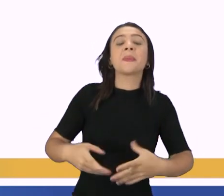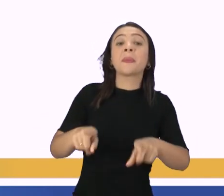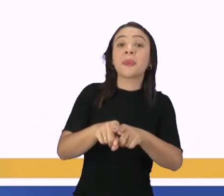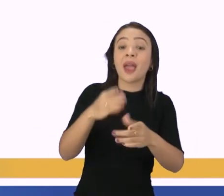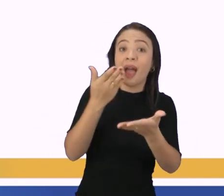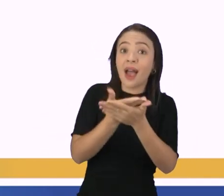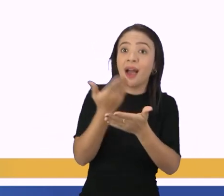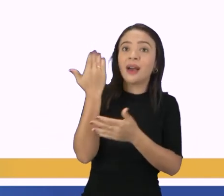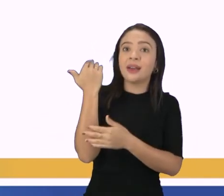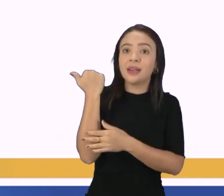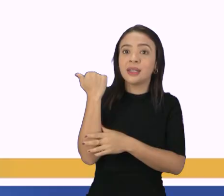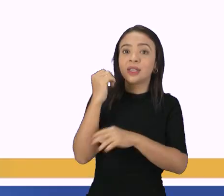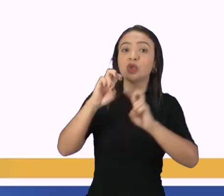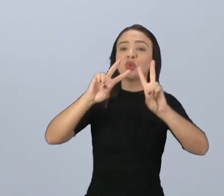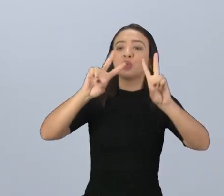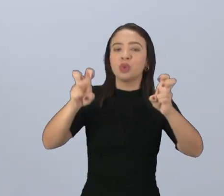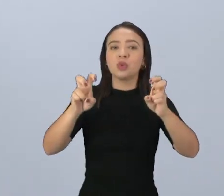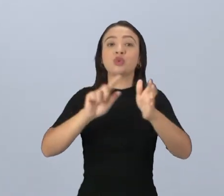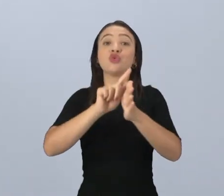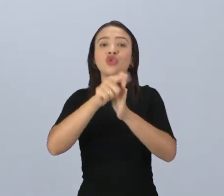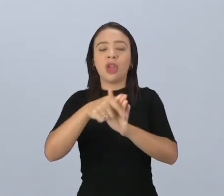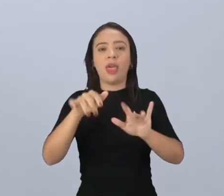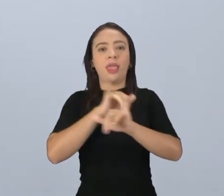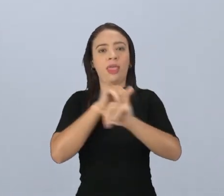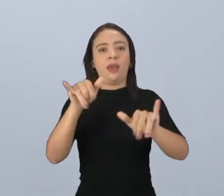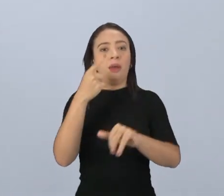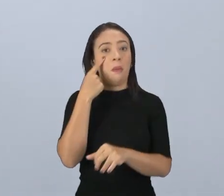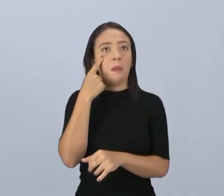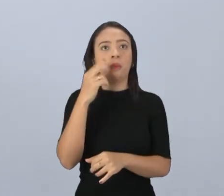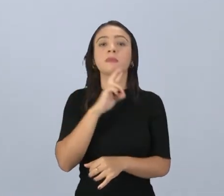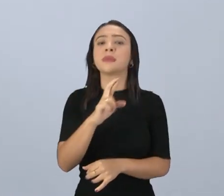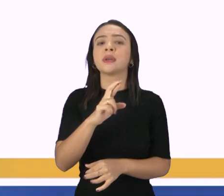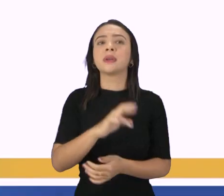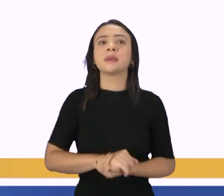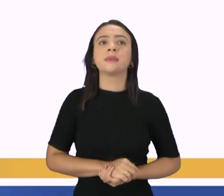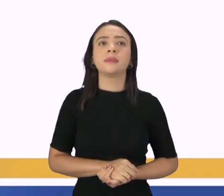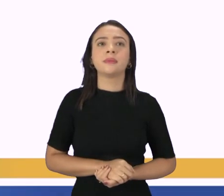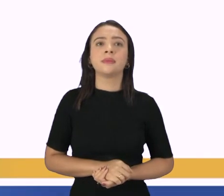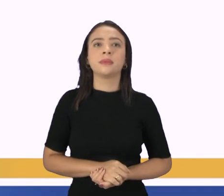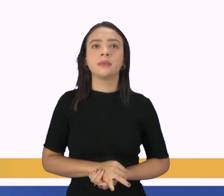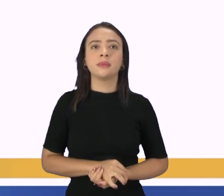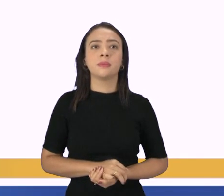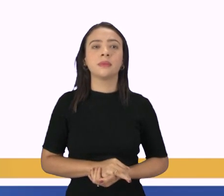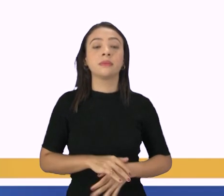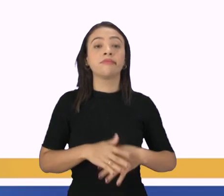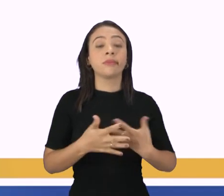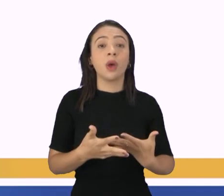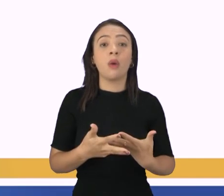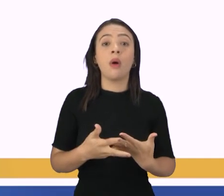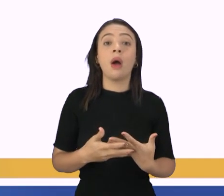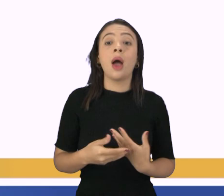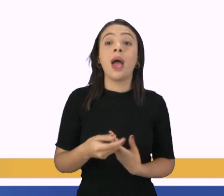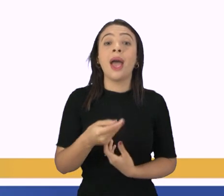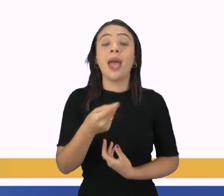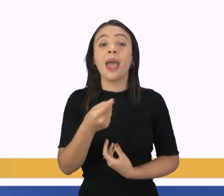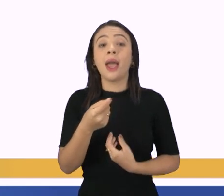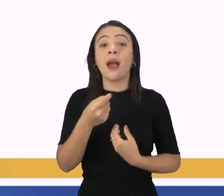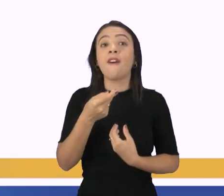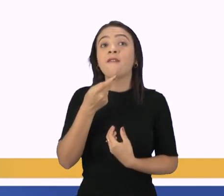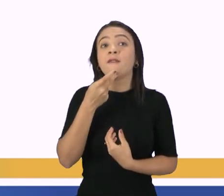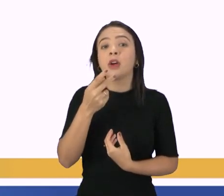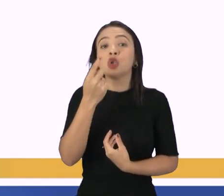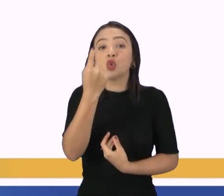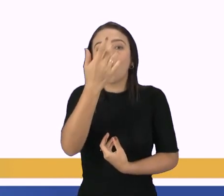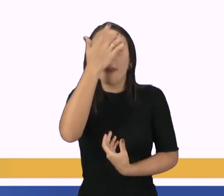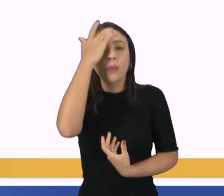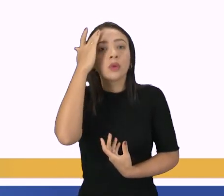aulas também sobre o gênero textual notícia. Observe a resposta. A fala de um dos envolvidos no